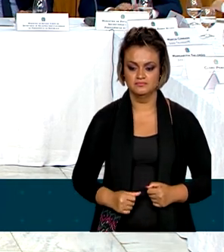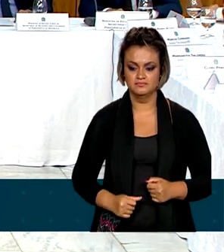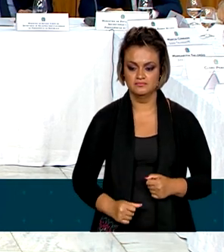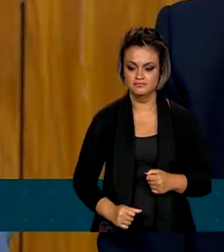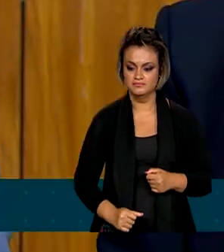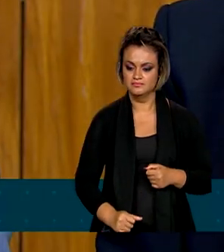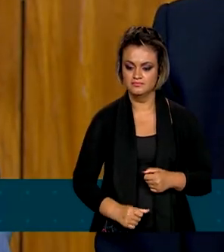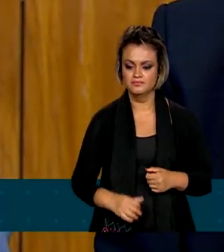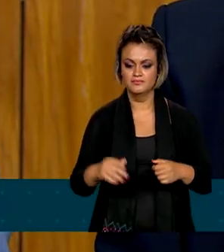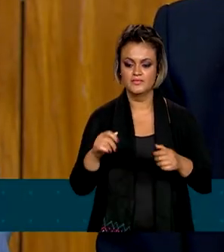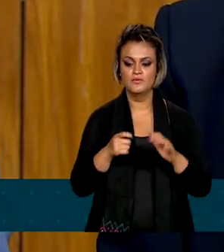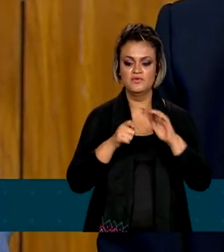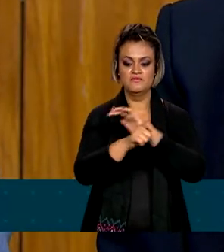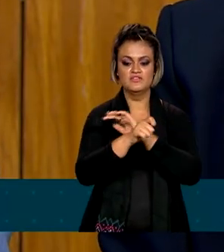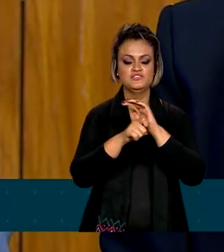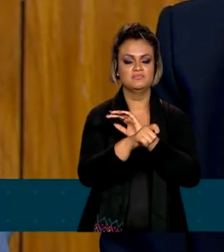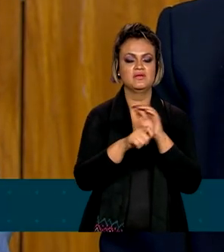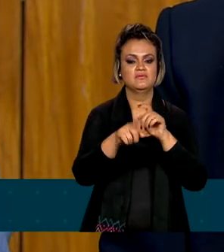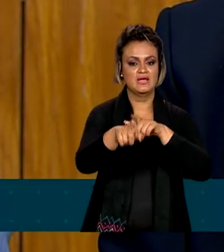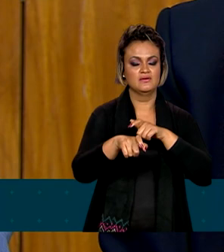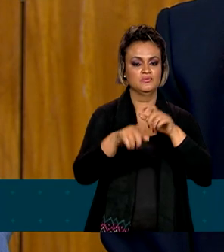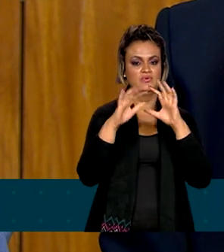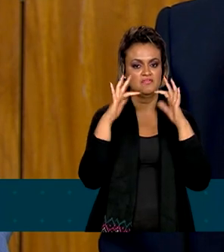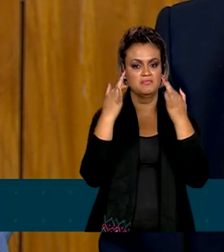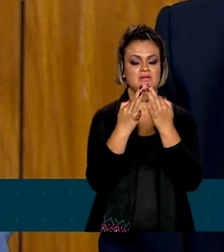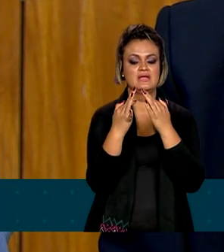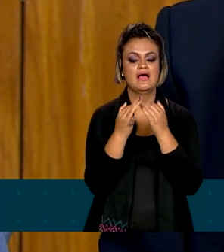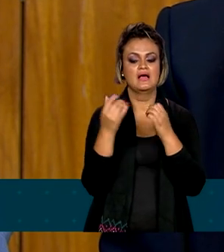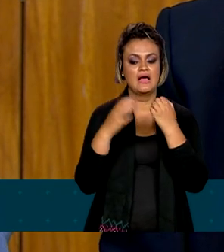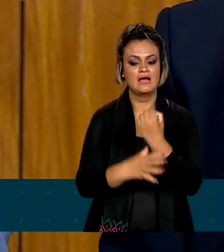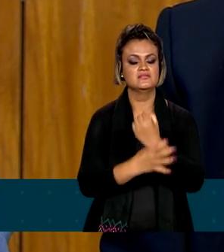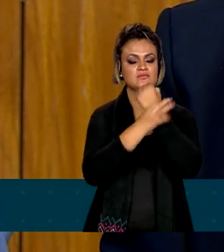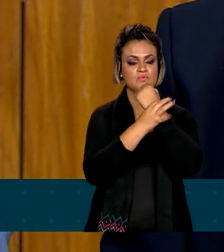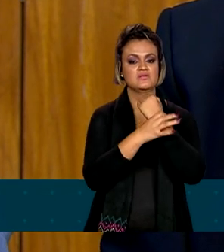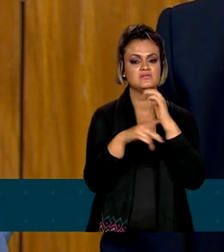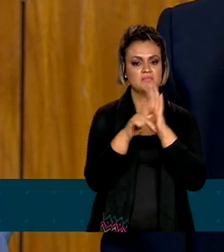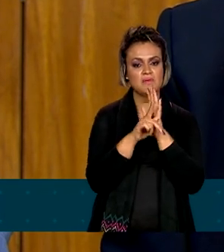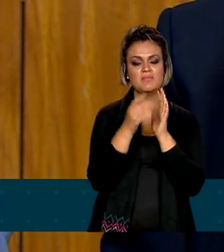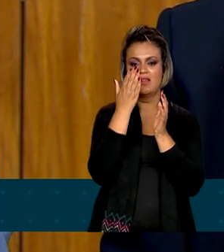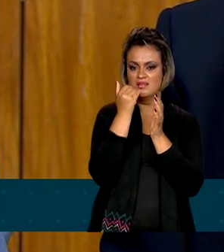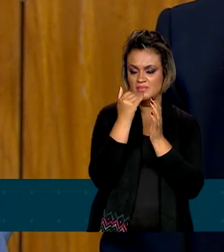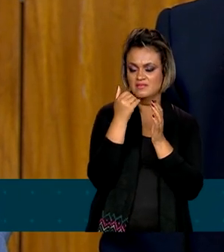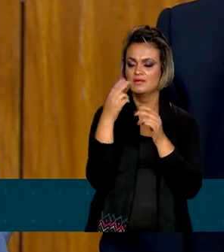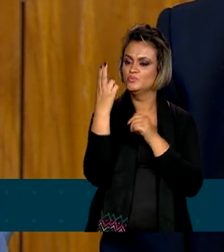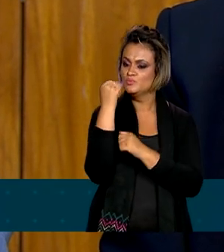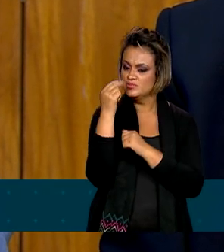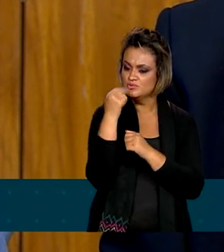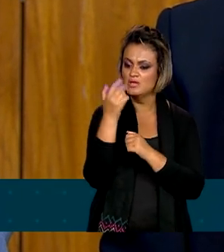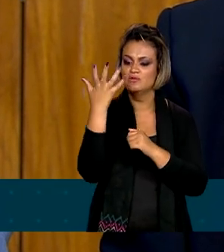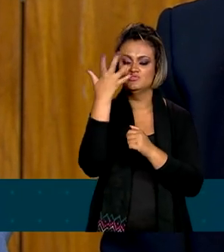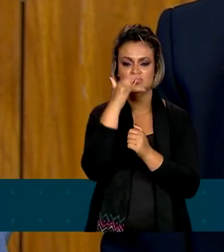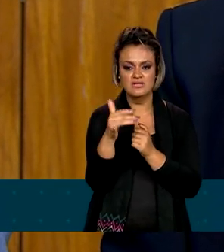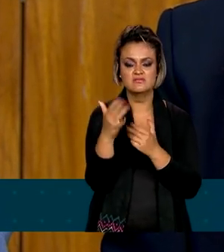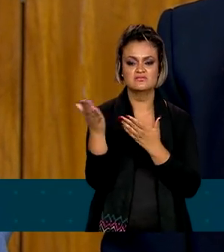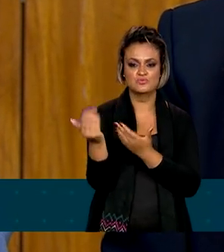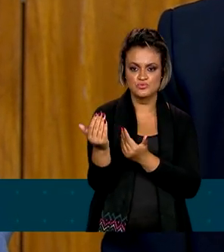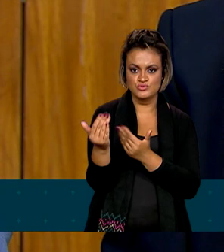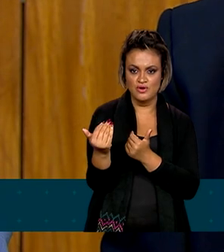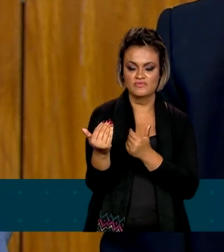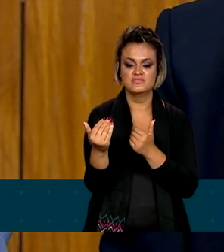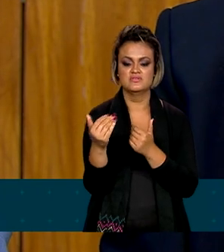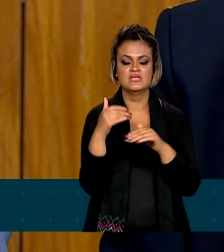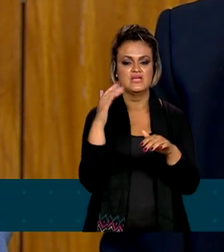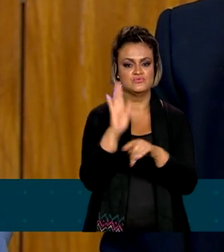O investimento na agricultura familiar é a garantia de segurança alimentar e nutricional de nossas crianças e jovens